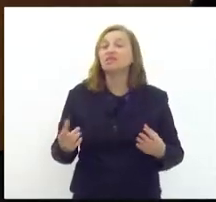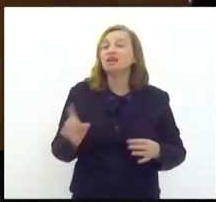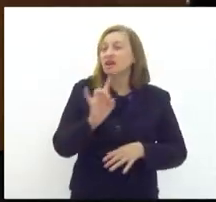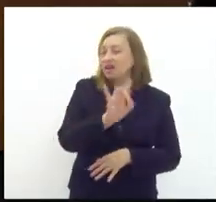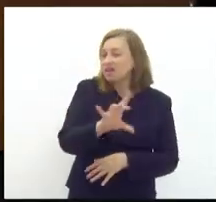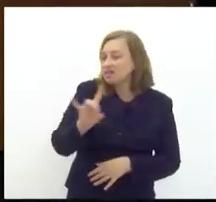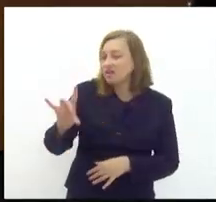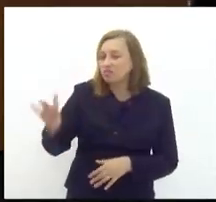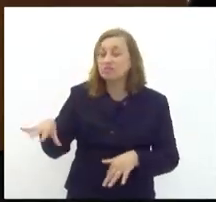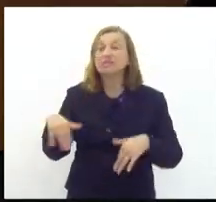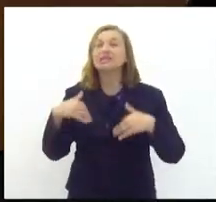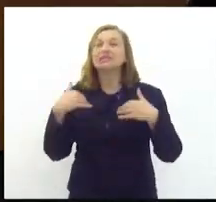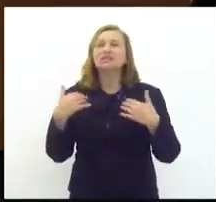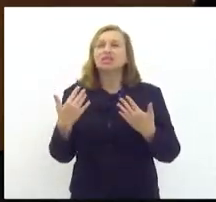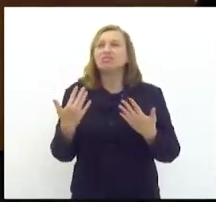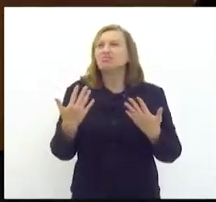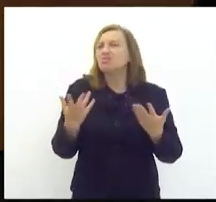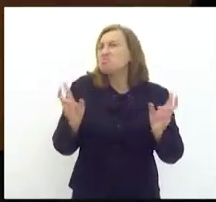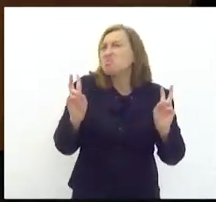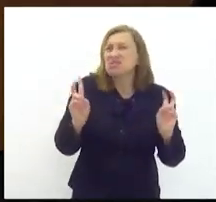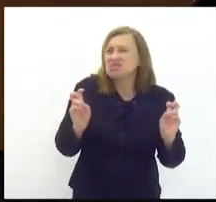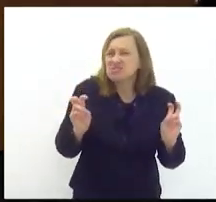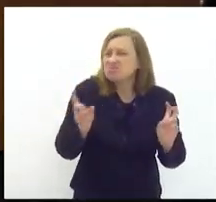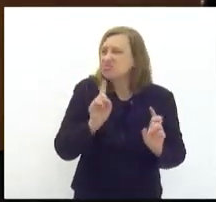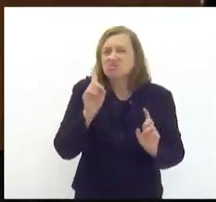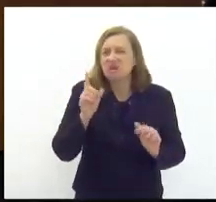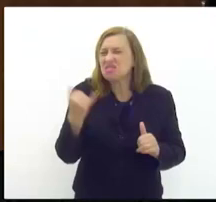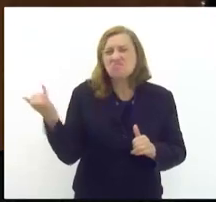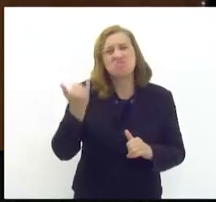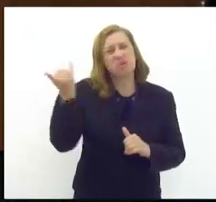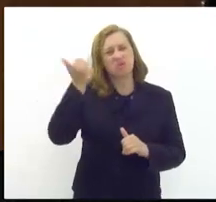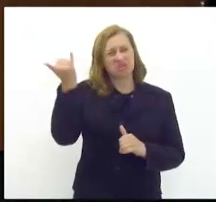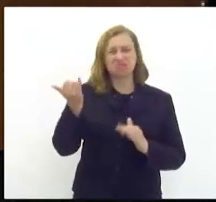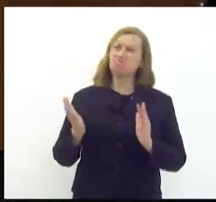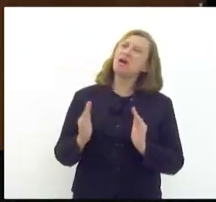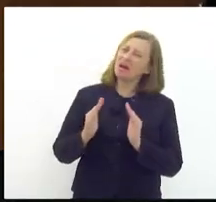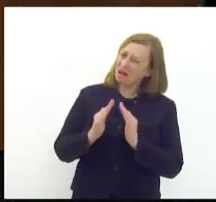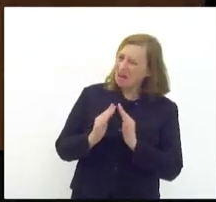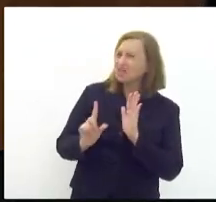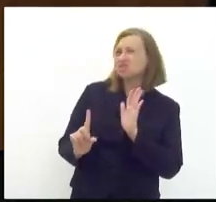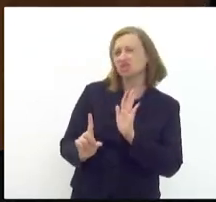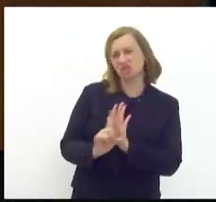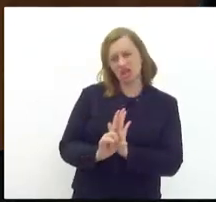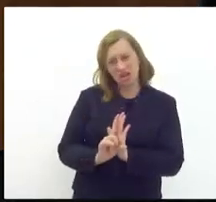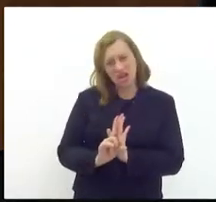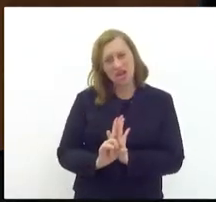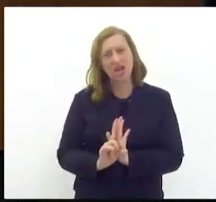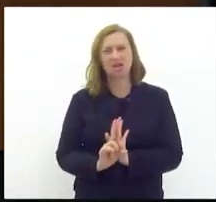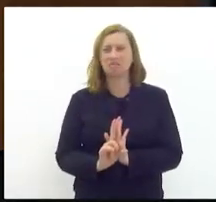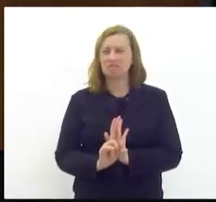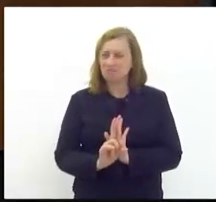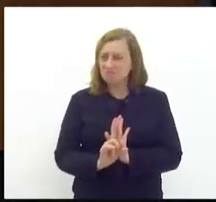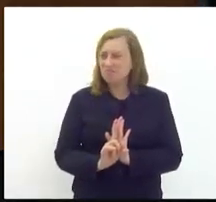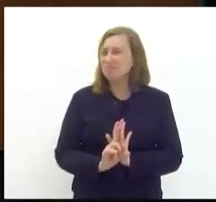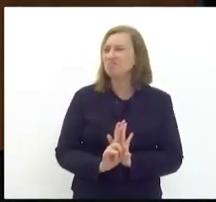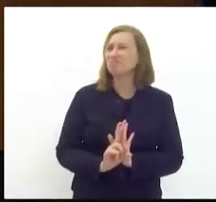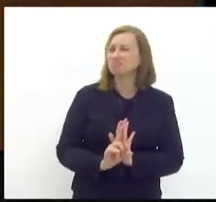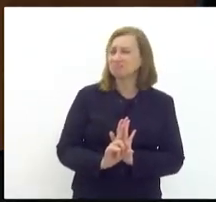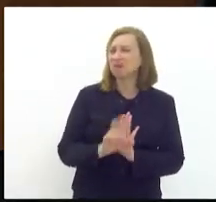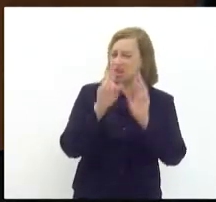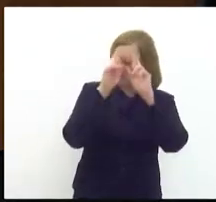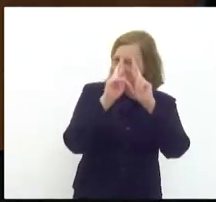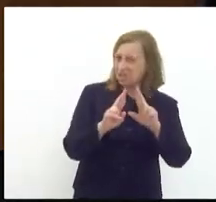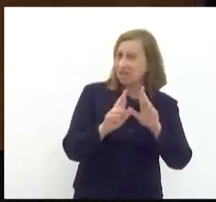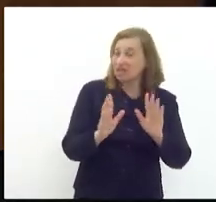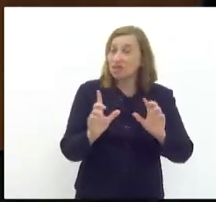cada um E que não é um assunto importante para uma casa de leis respeitada como essa